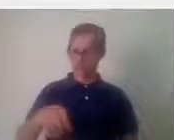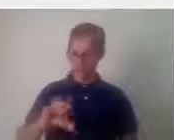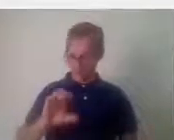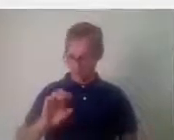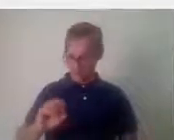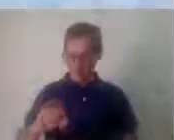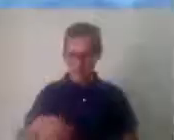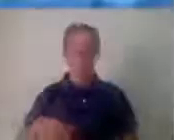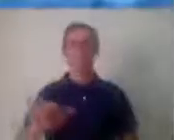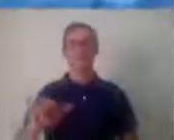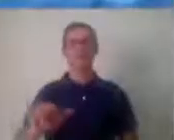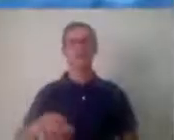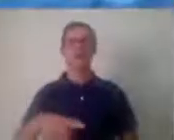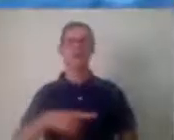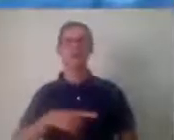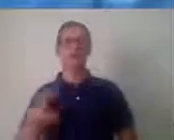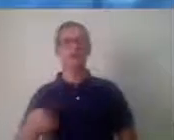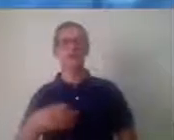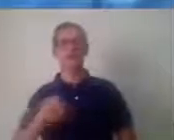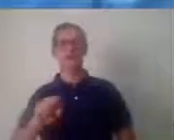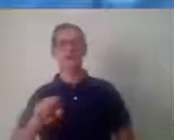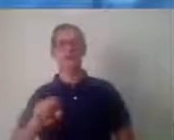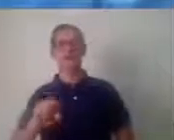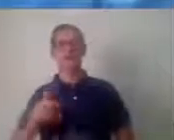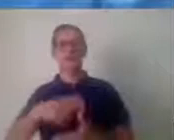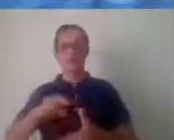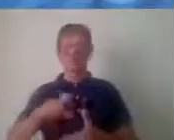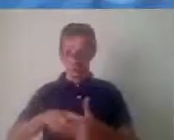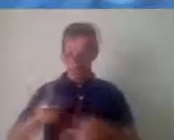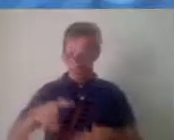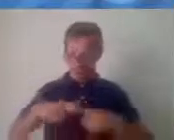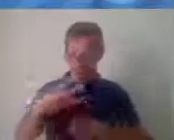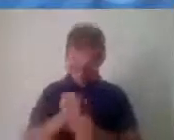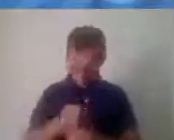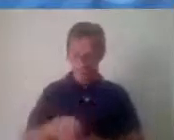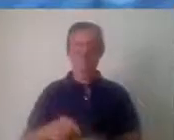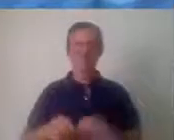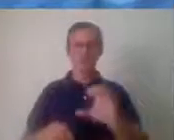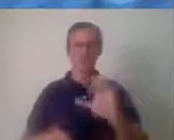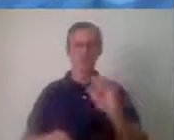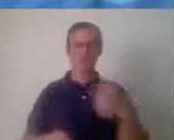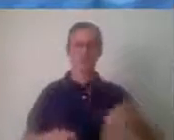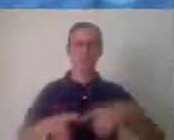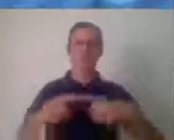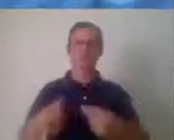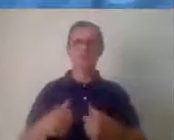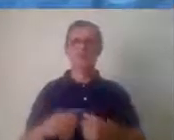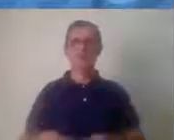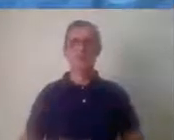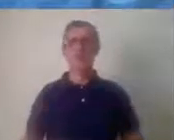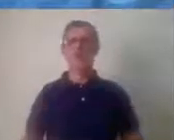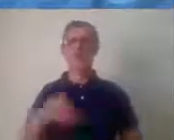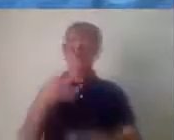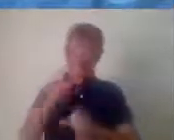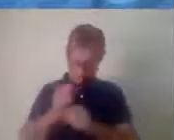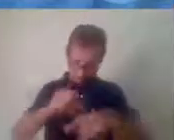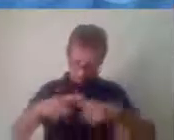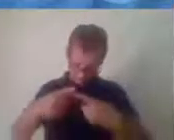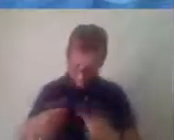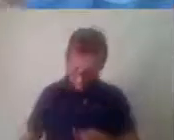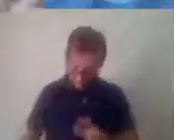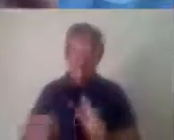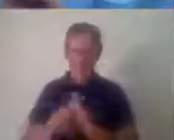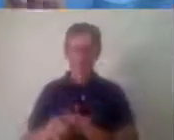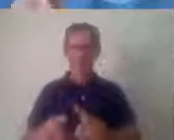e o meu y ali ele vai valer 8 sobre 5. O cálculo do centro de massa é esses procedimentos, tá?